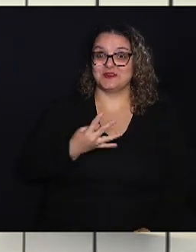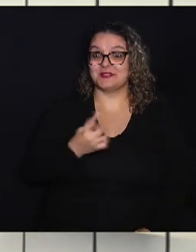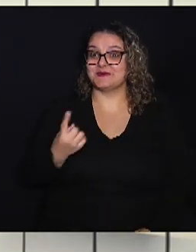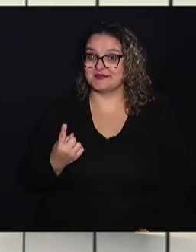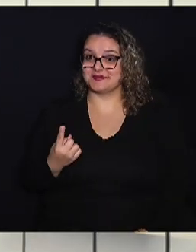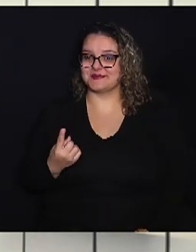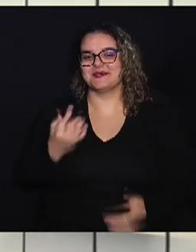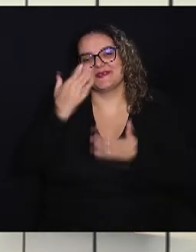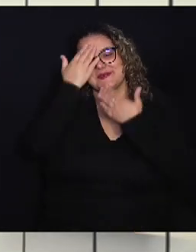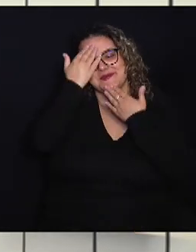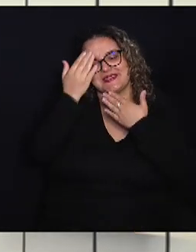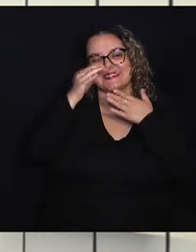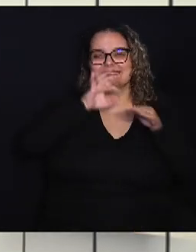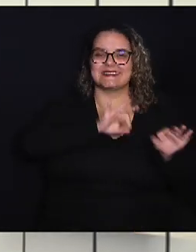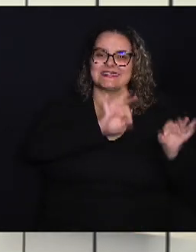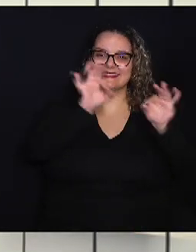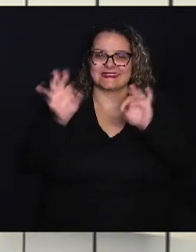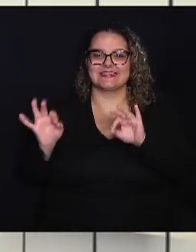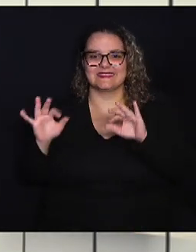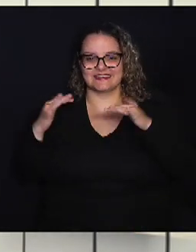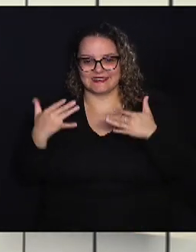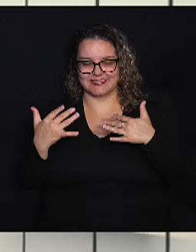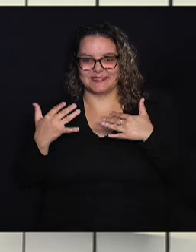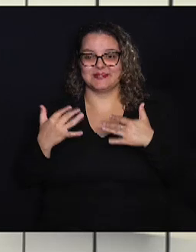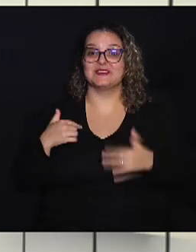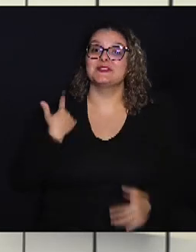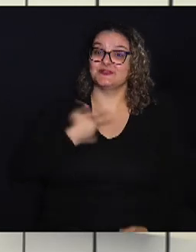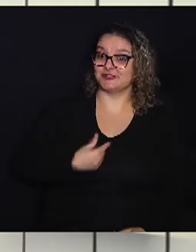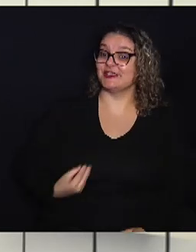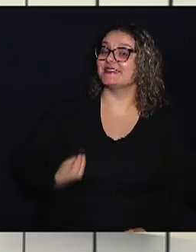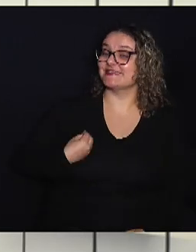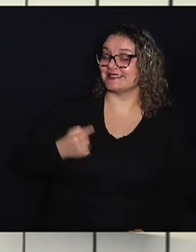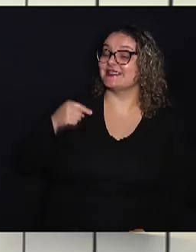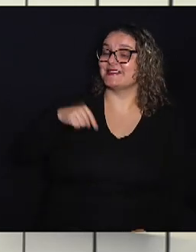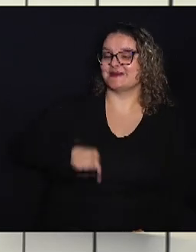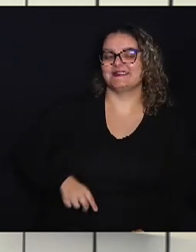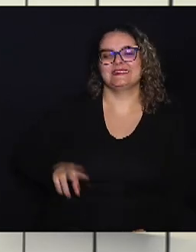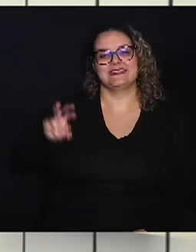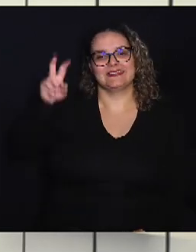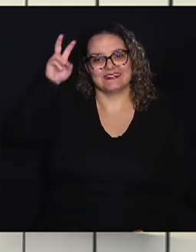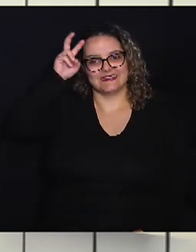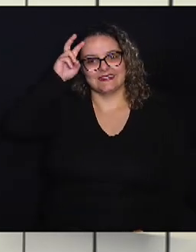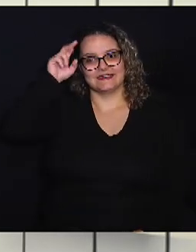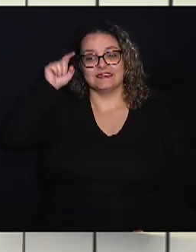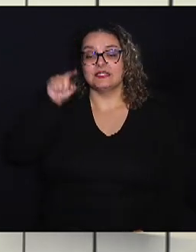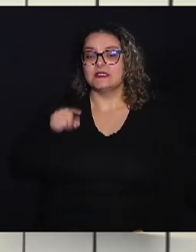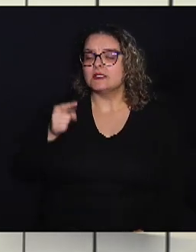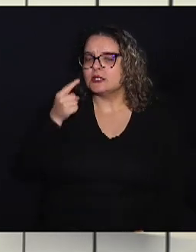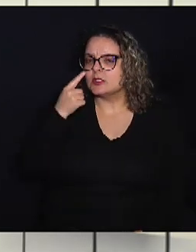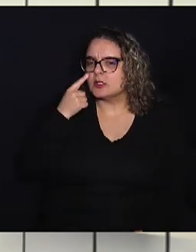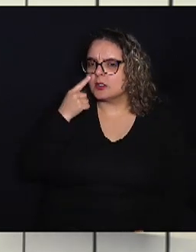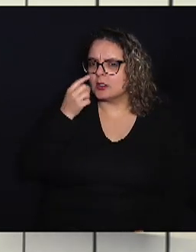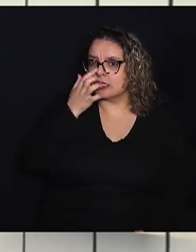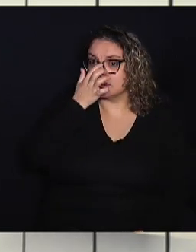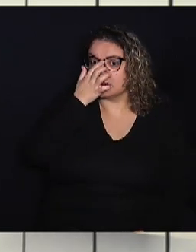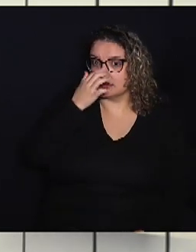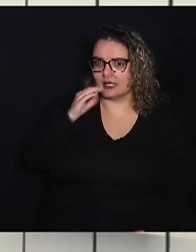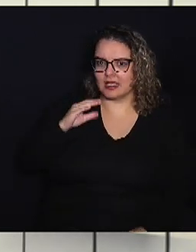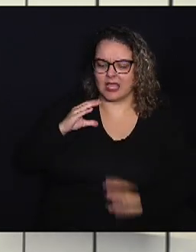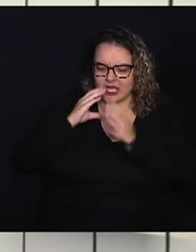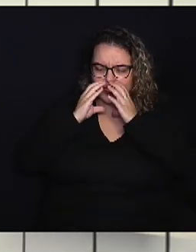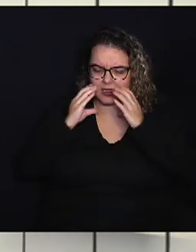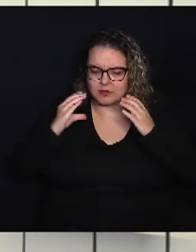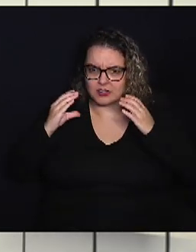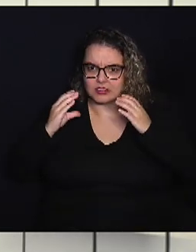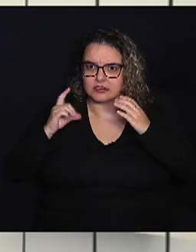12:41. Muito obrigado pela sua companhia, pela sua audiência. Estamos ao vivo nesta quinta-feira e olha só, a capivara tem